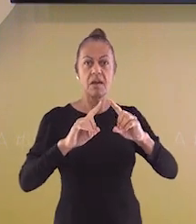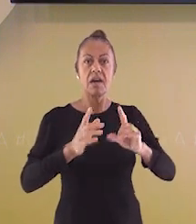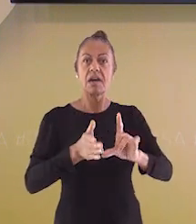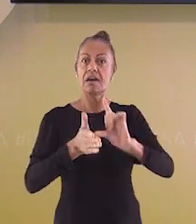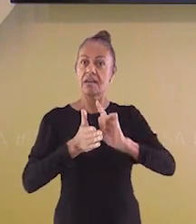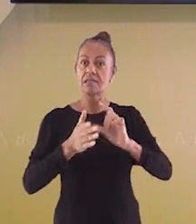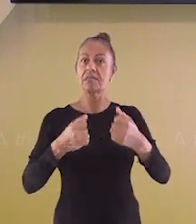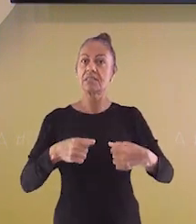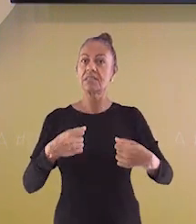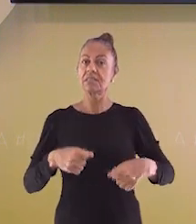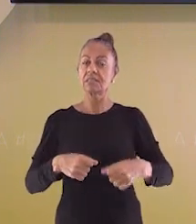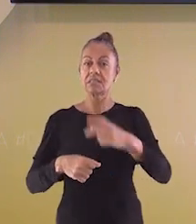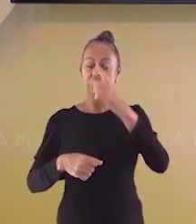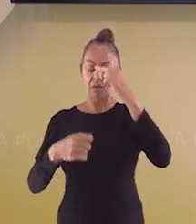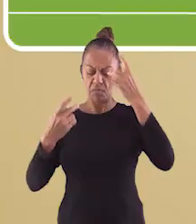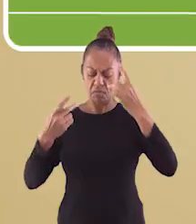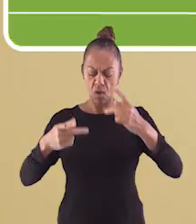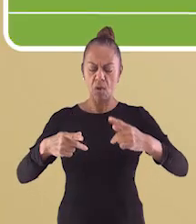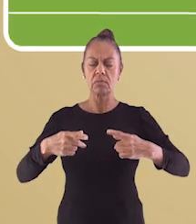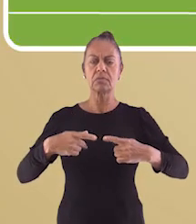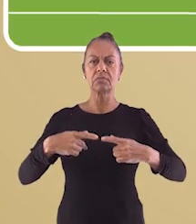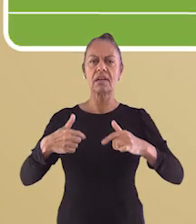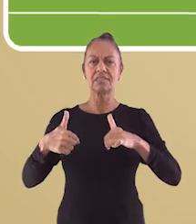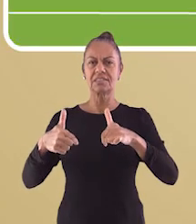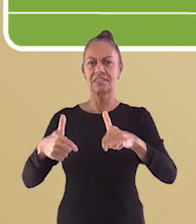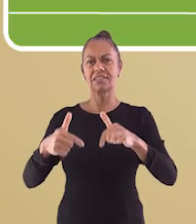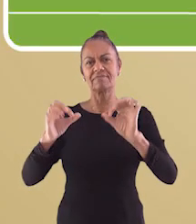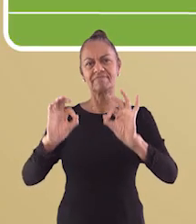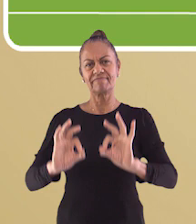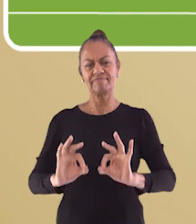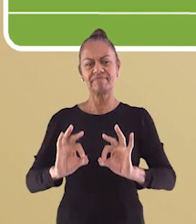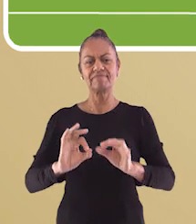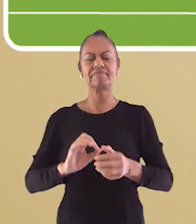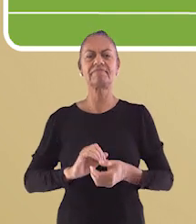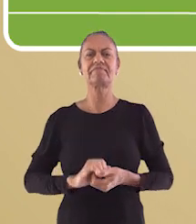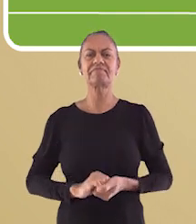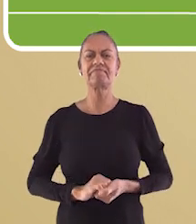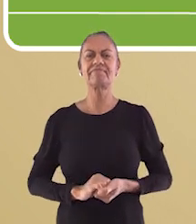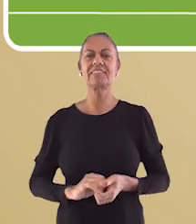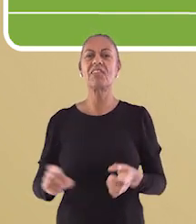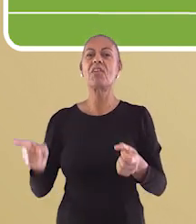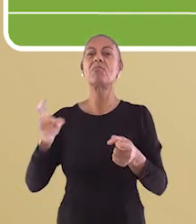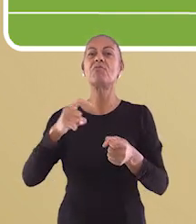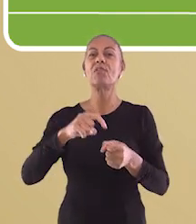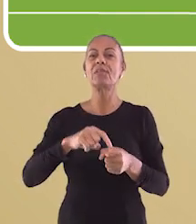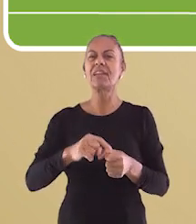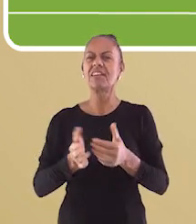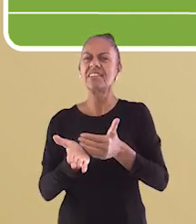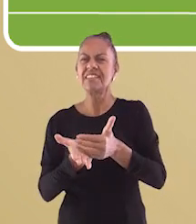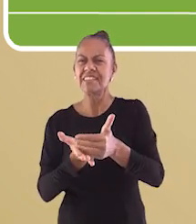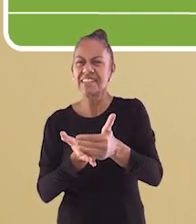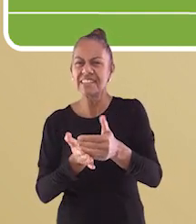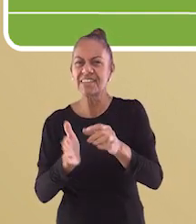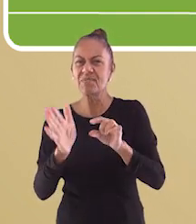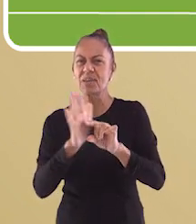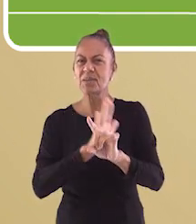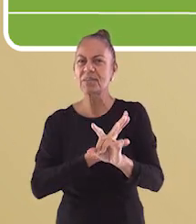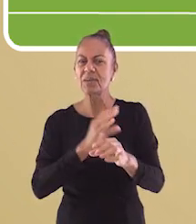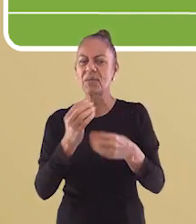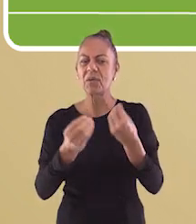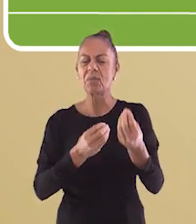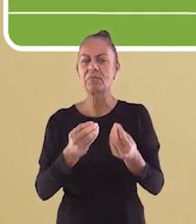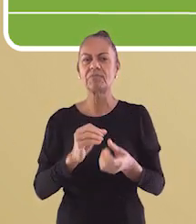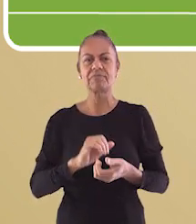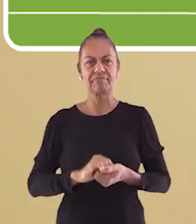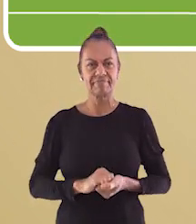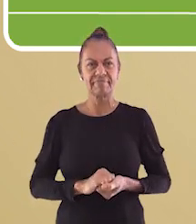primeiro passo. Concorda? E depois da aula fica até fácil responder essa pergunta, né? É a pergunta do dia que a gente fez lá no início. Qual a